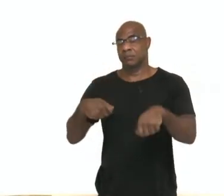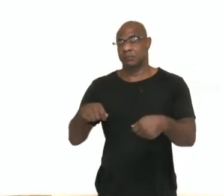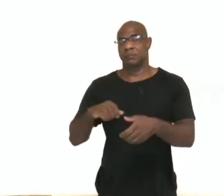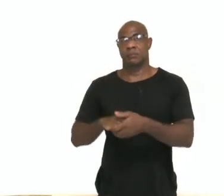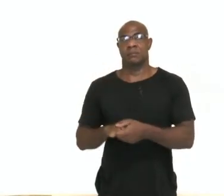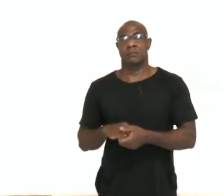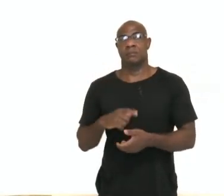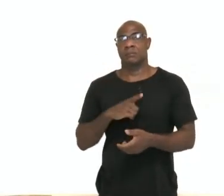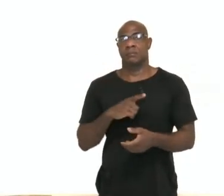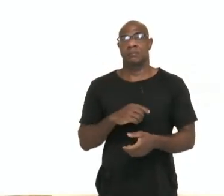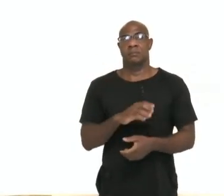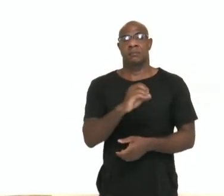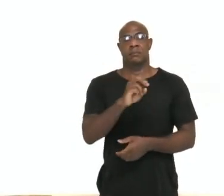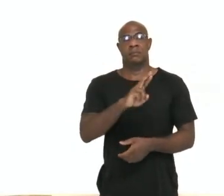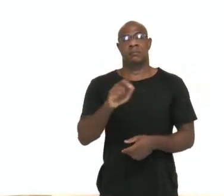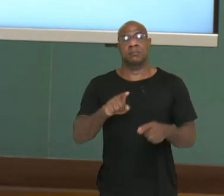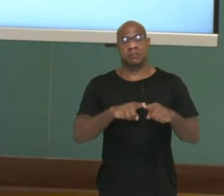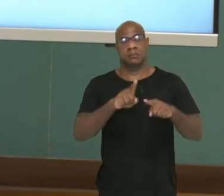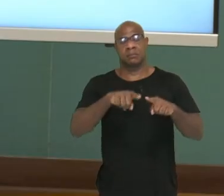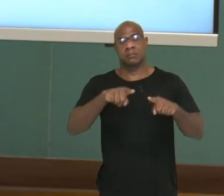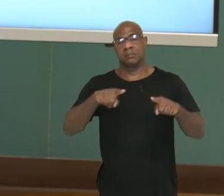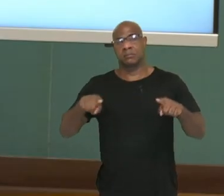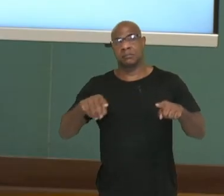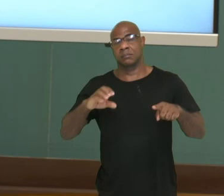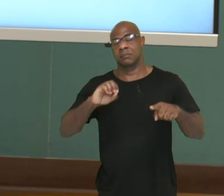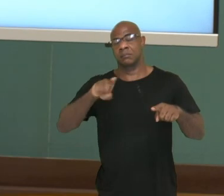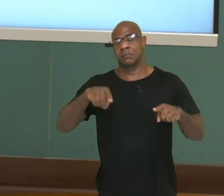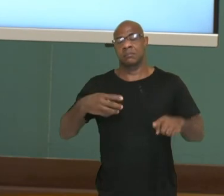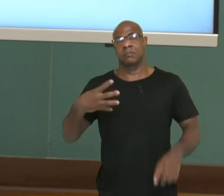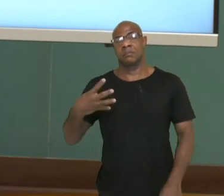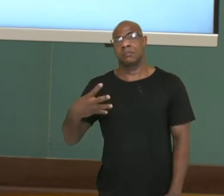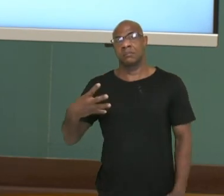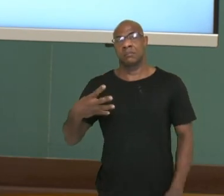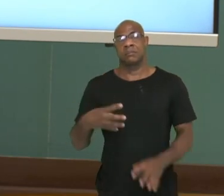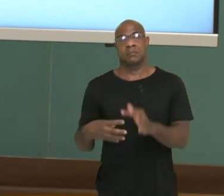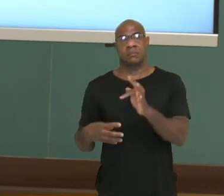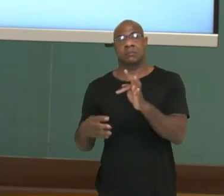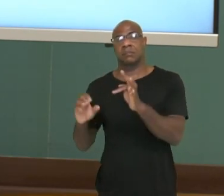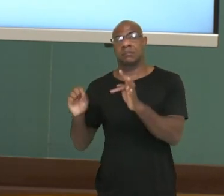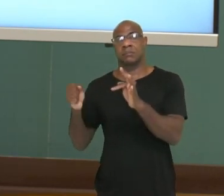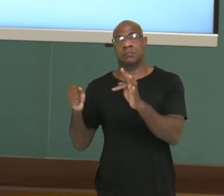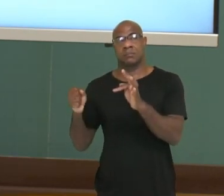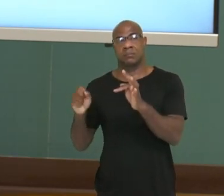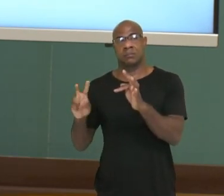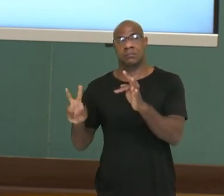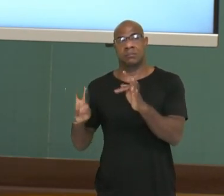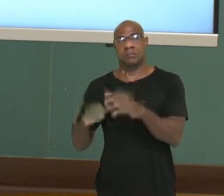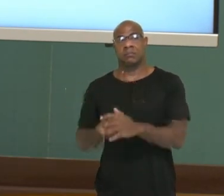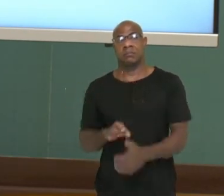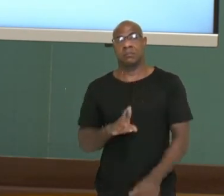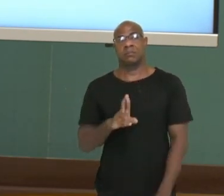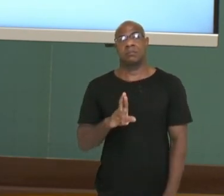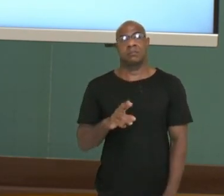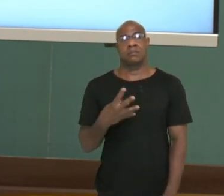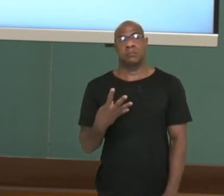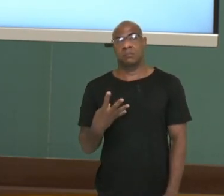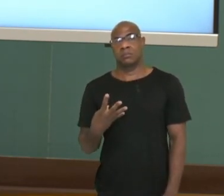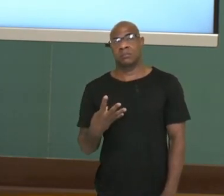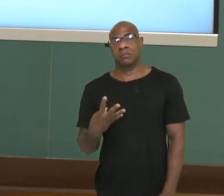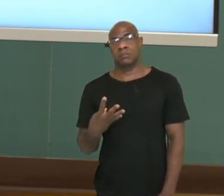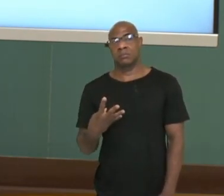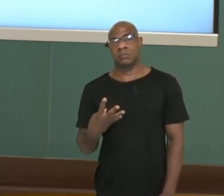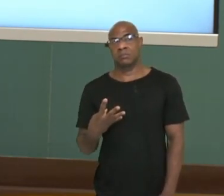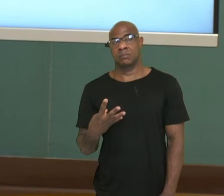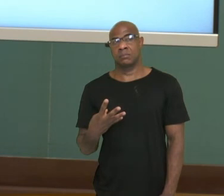é corrente. A corrente é 0,4. A FEN é 8 volts. R vale 1 ohm. Então, nós queremos descobrir